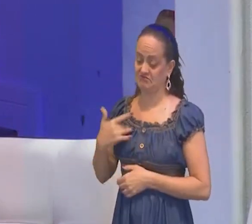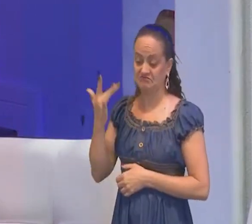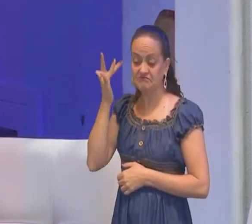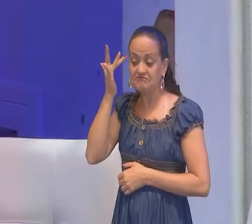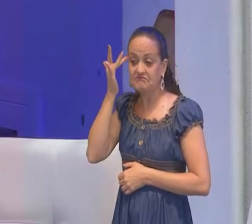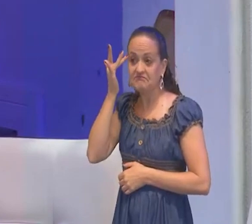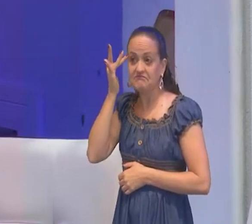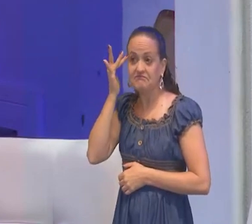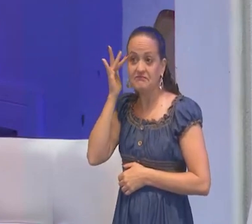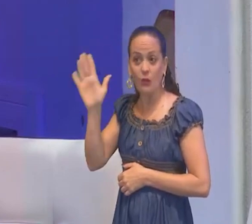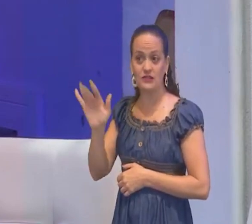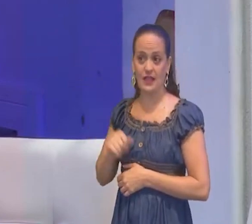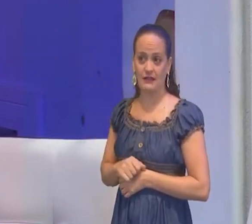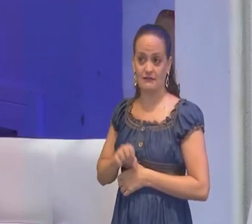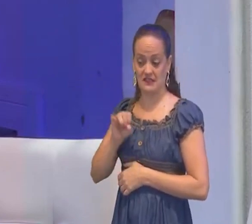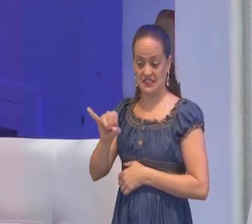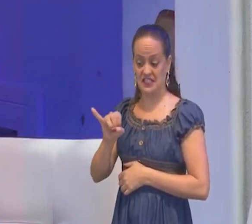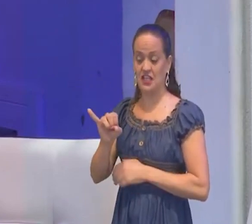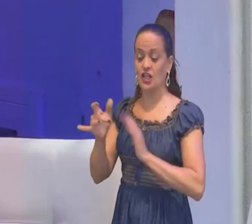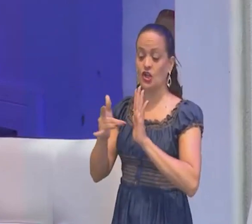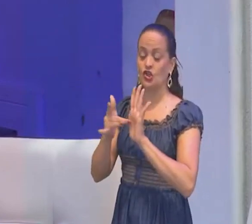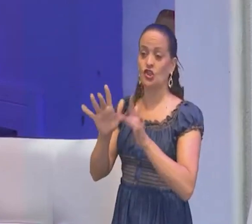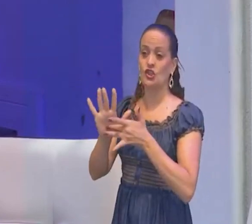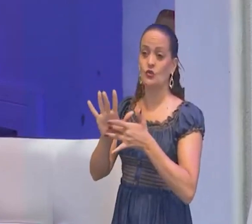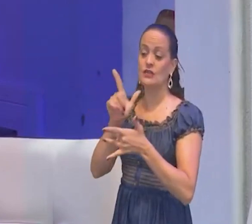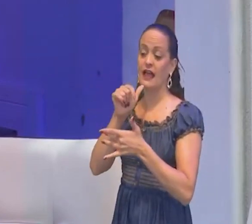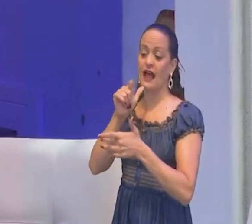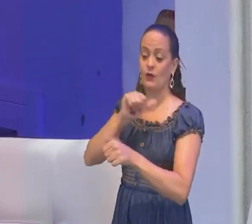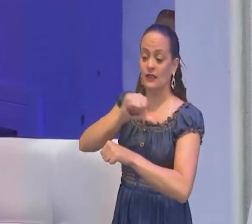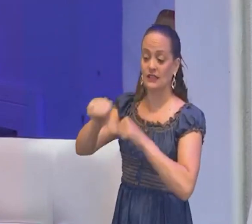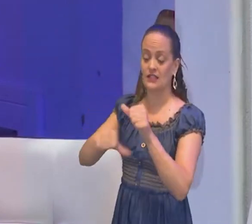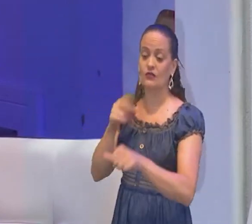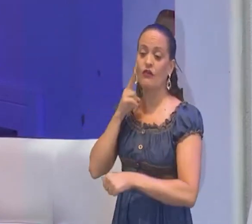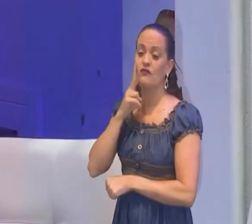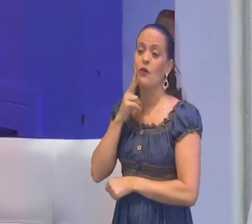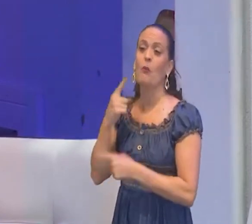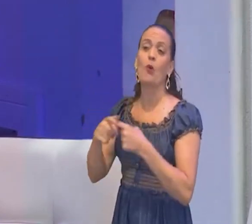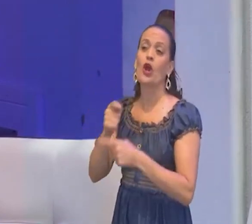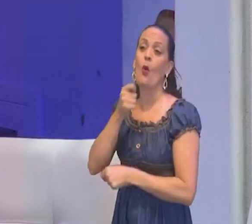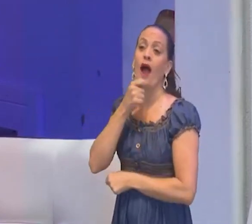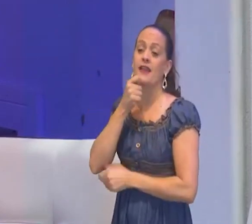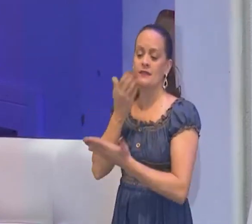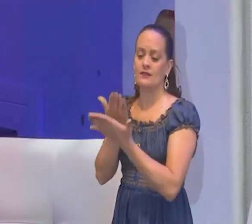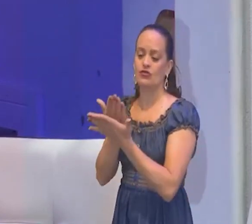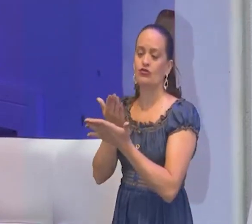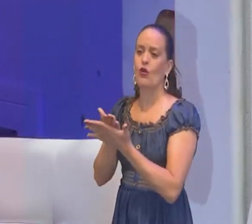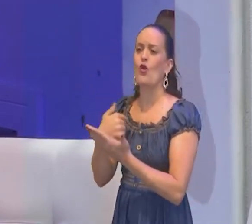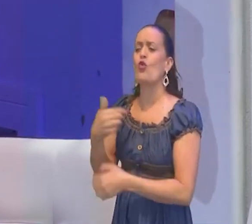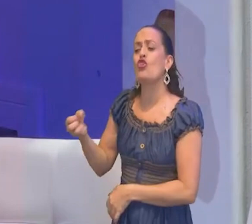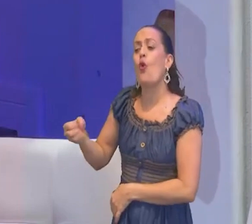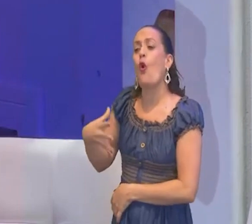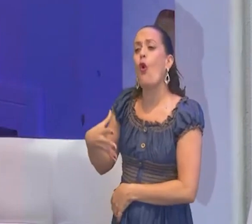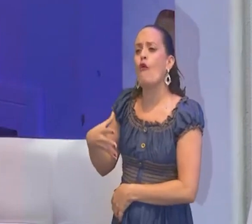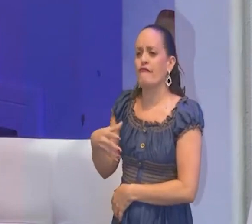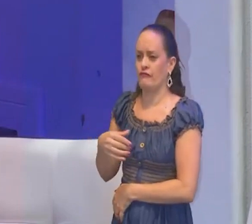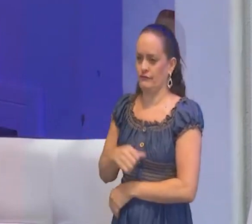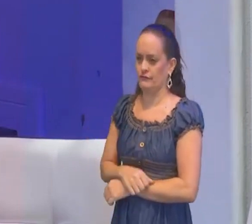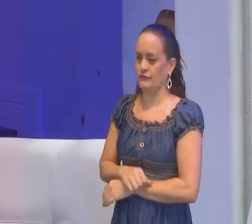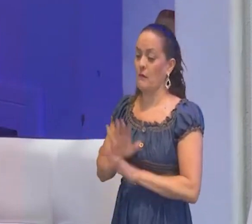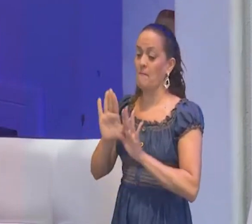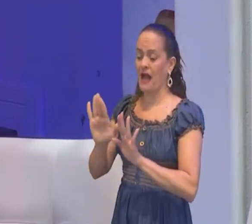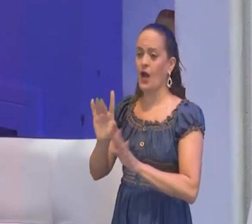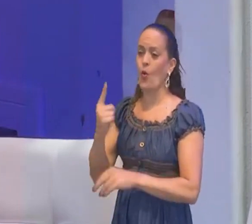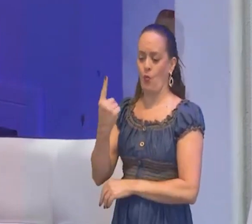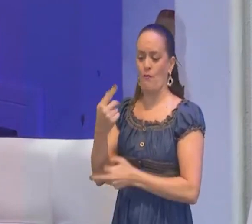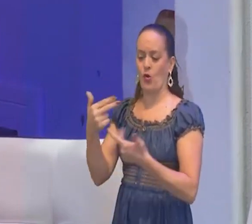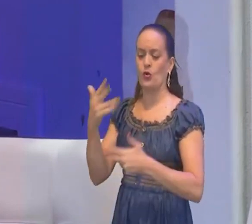sei se Jesus transformou a água em vinho, porque eu ainda não estudei sobre isso, eu sou um crente muito novo, mas uma coisa eu